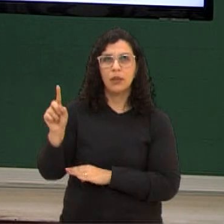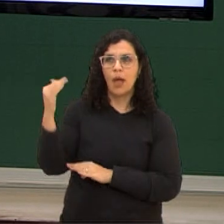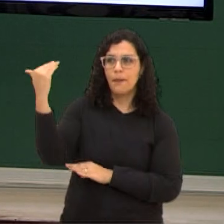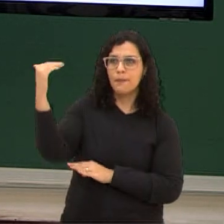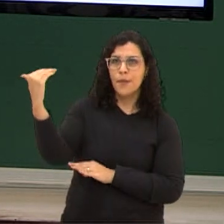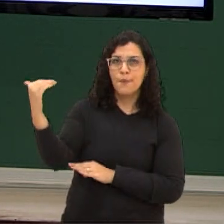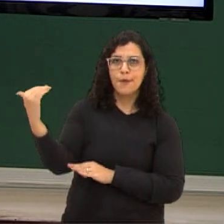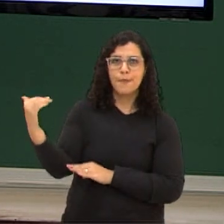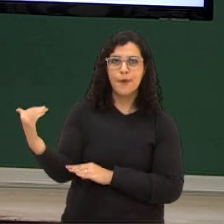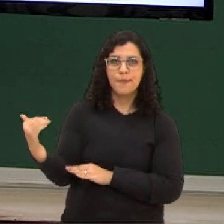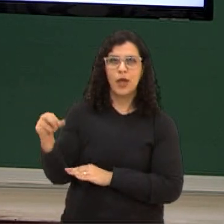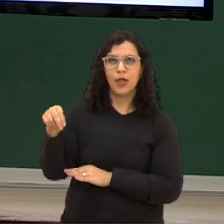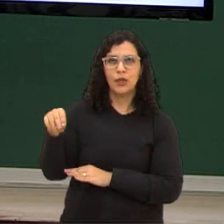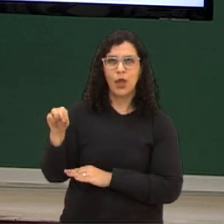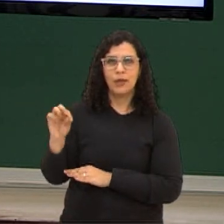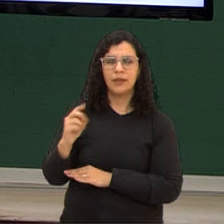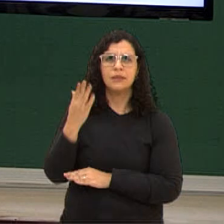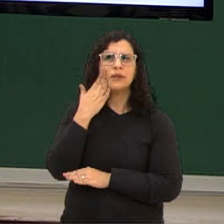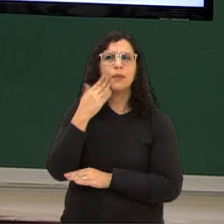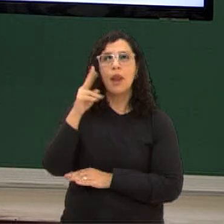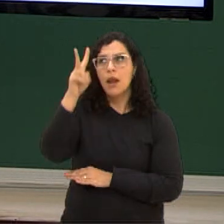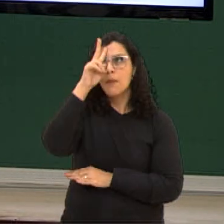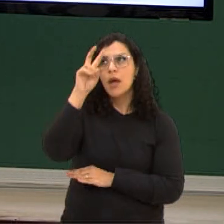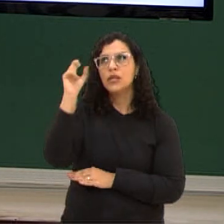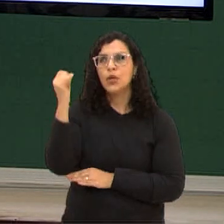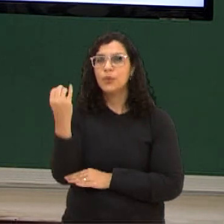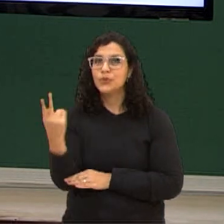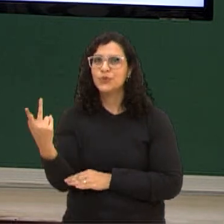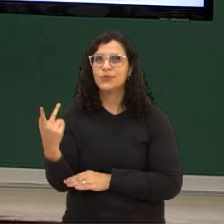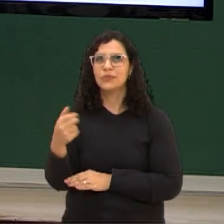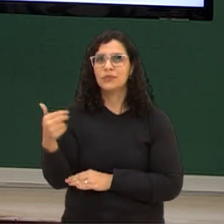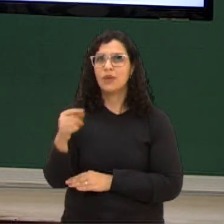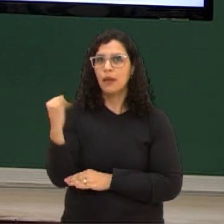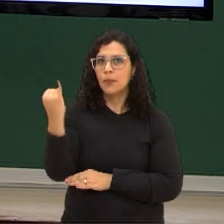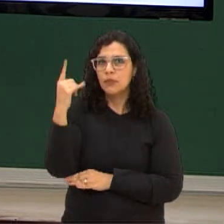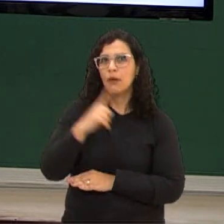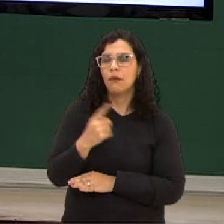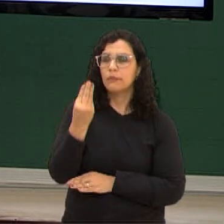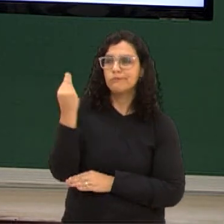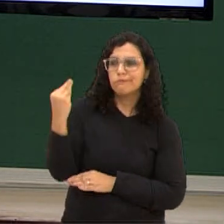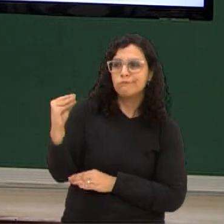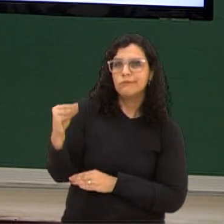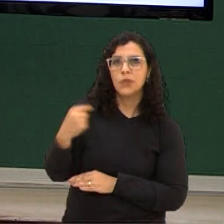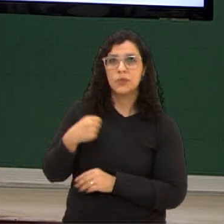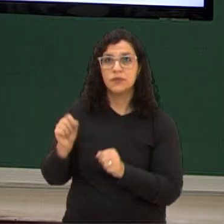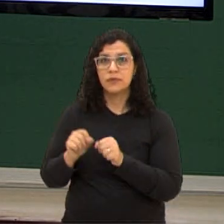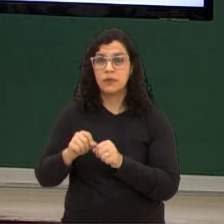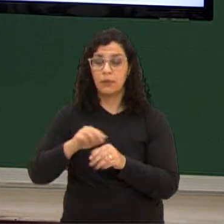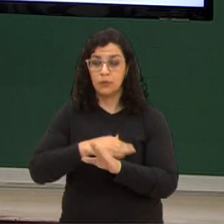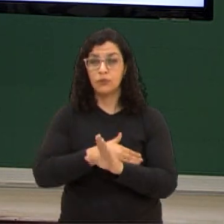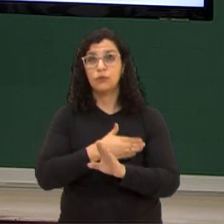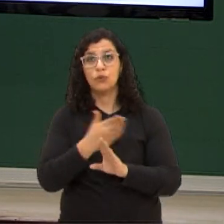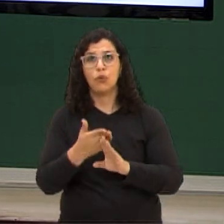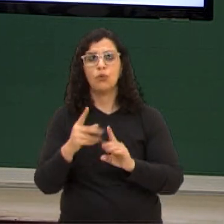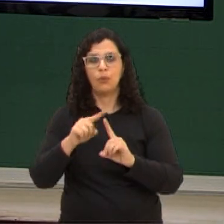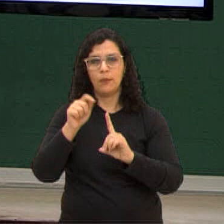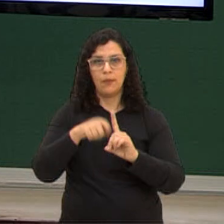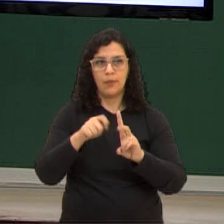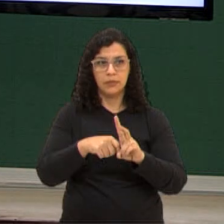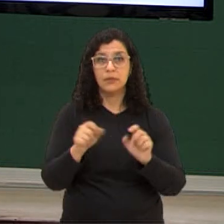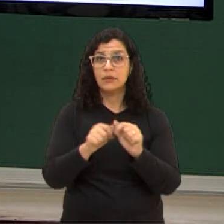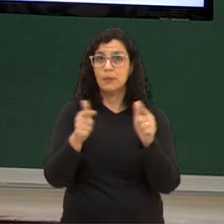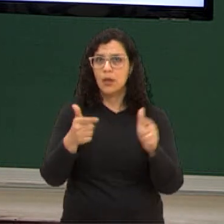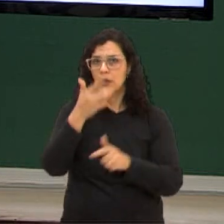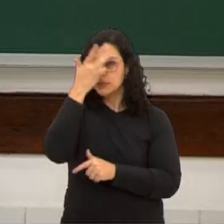para ser e notas. Também é para colocar os lembretes ali, os recadinhos que precisa fazer durante o mês. E a maioria